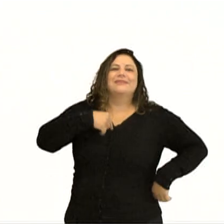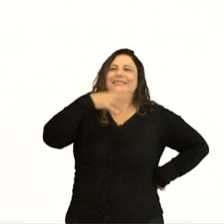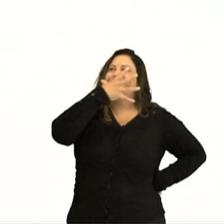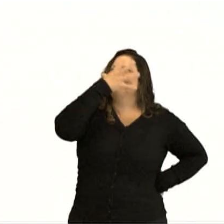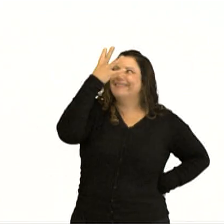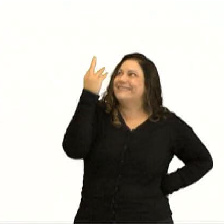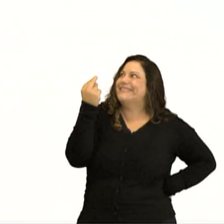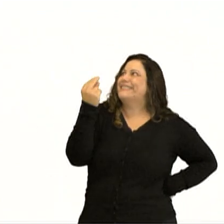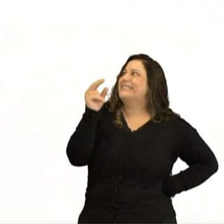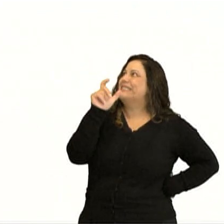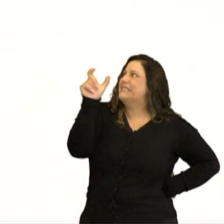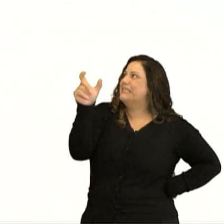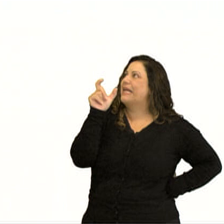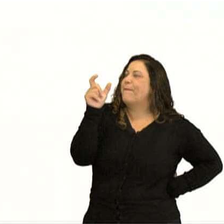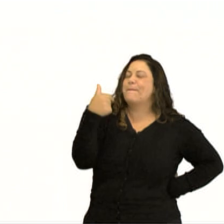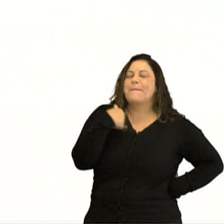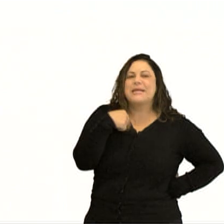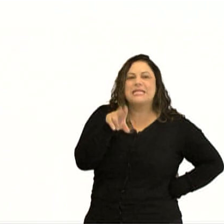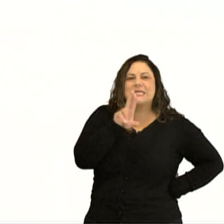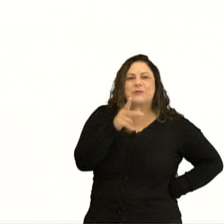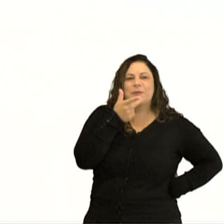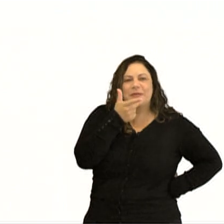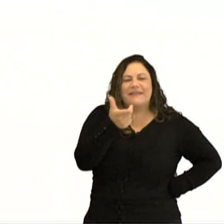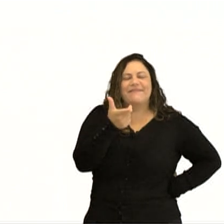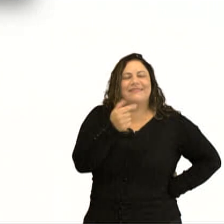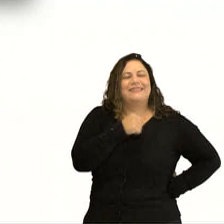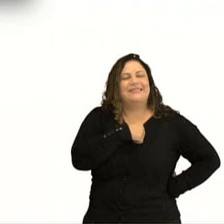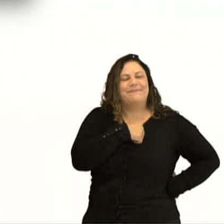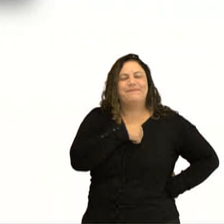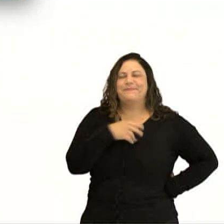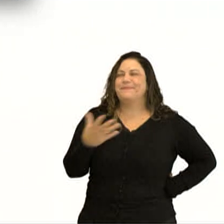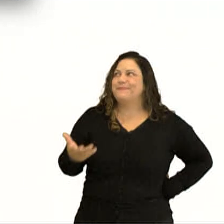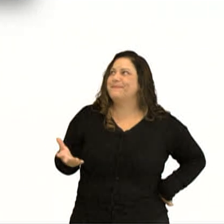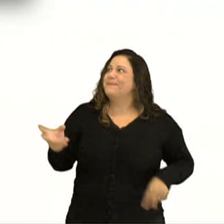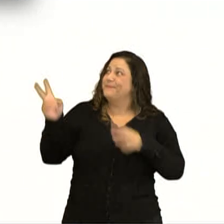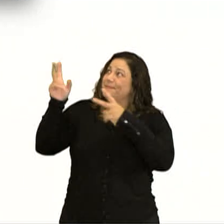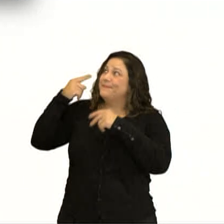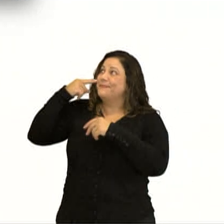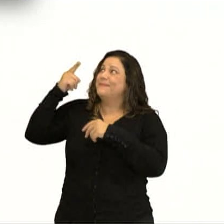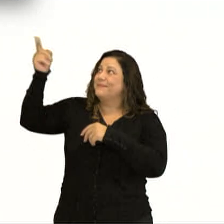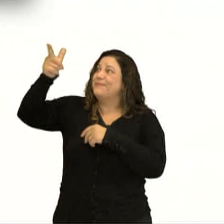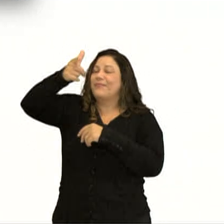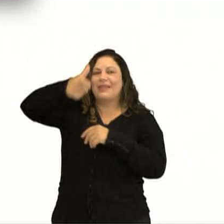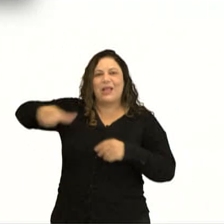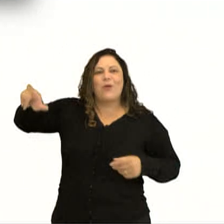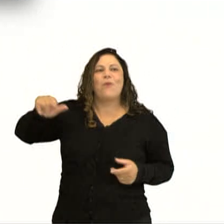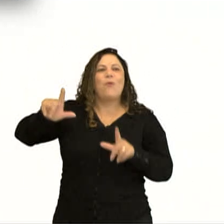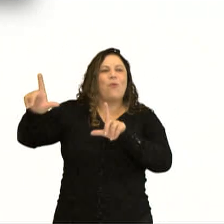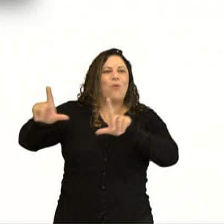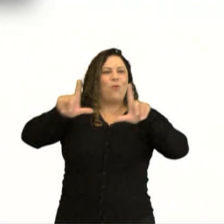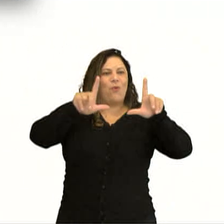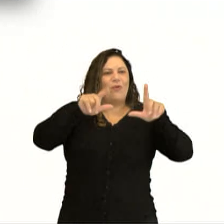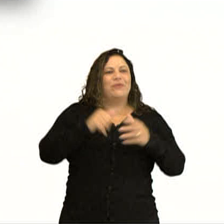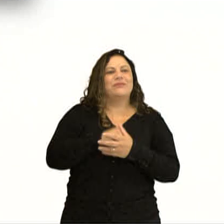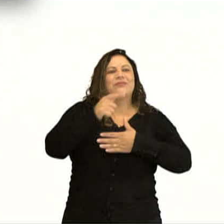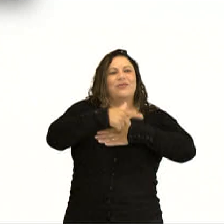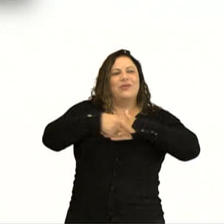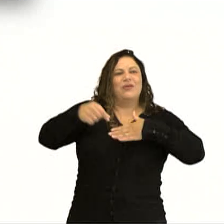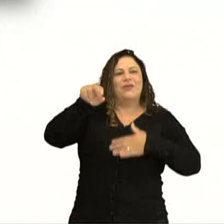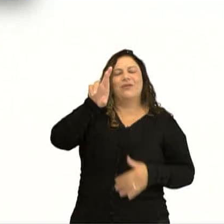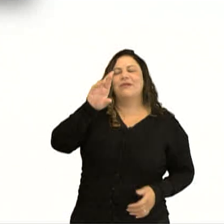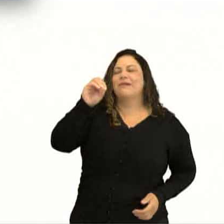que eu queria usar para poder elucidar para vocês. Olha mais um quadro agora do Romero Brito, um outro